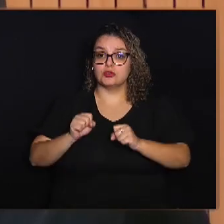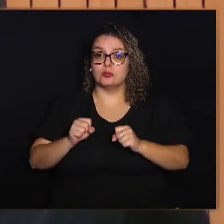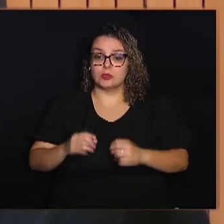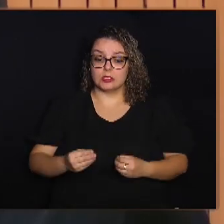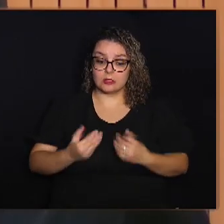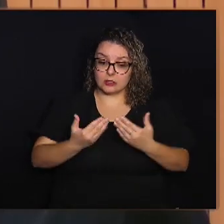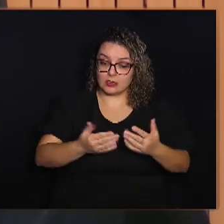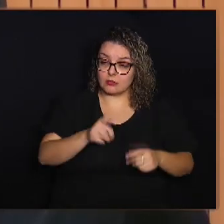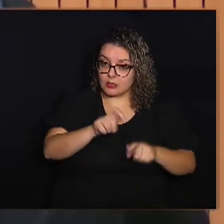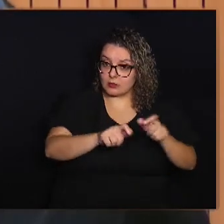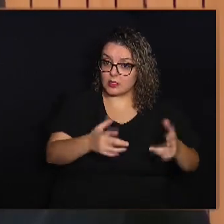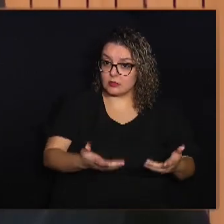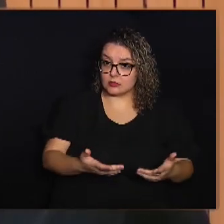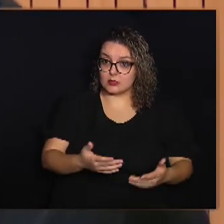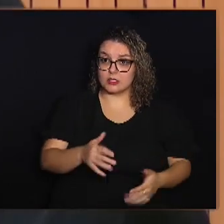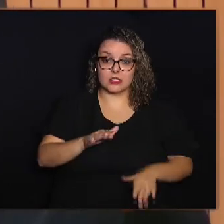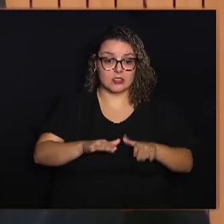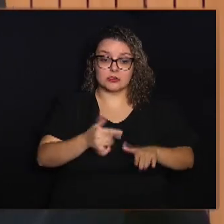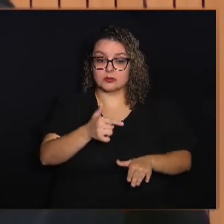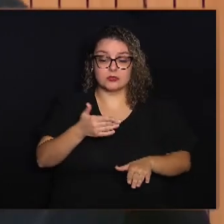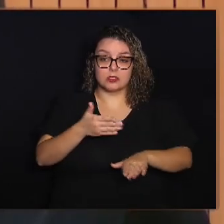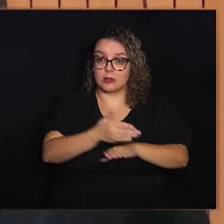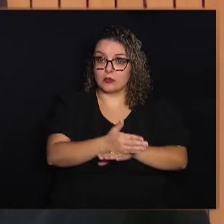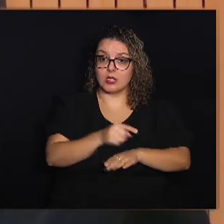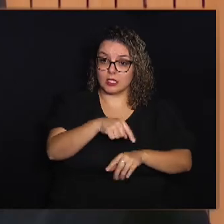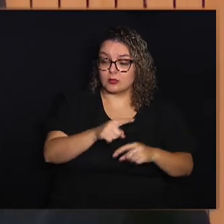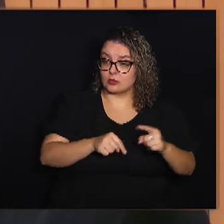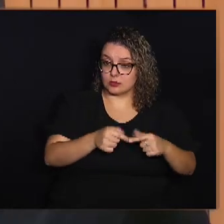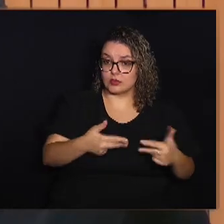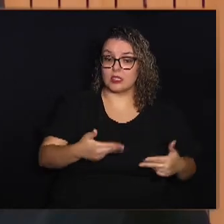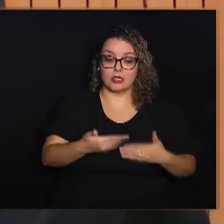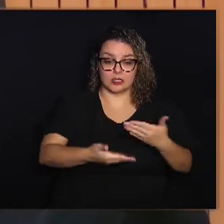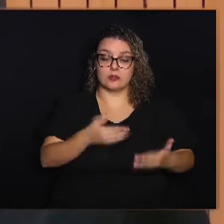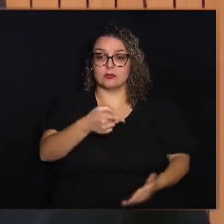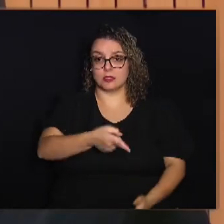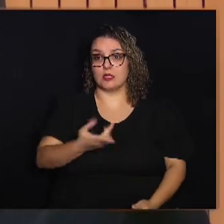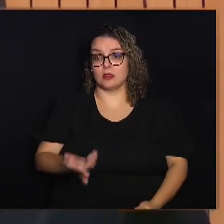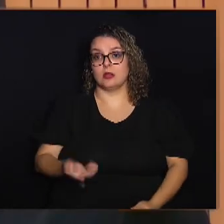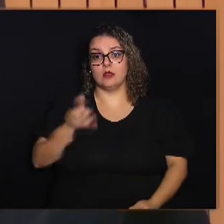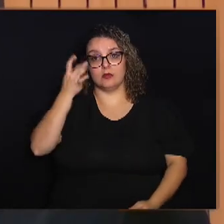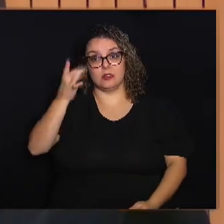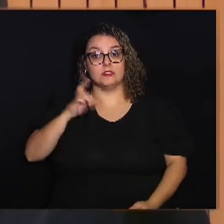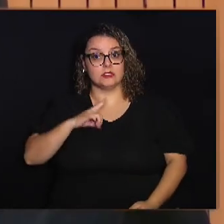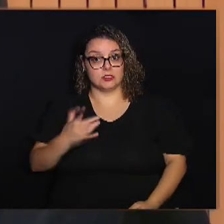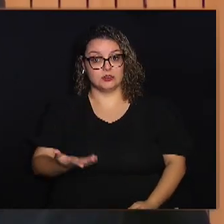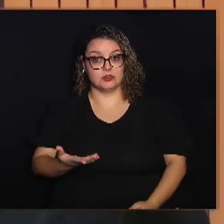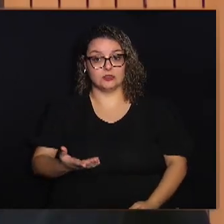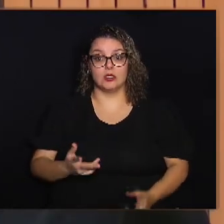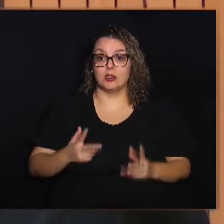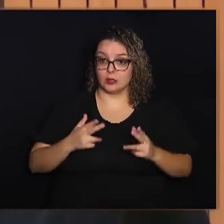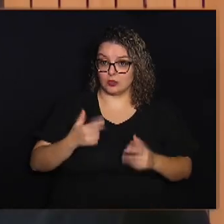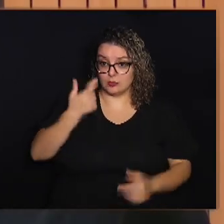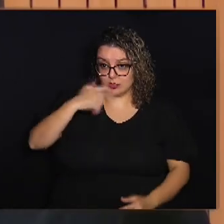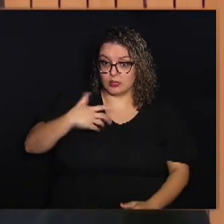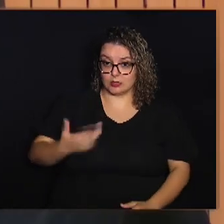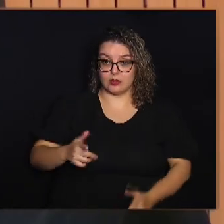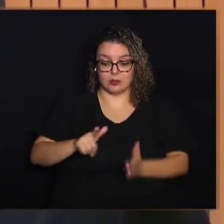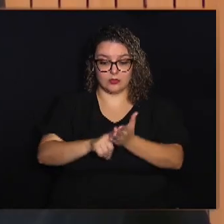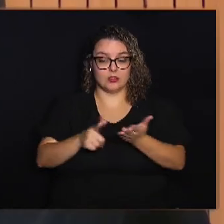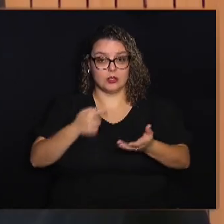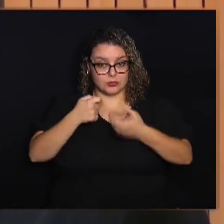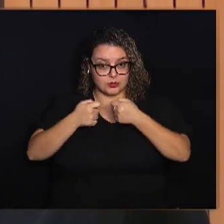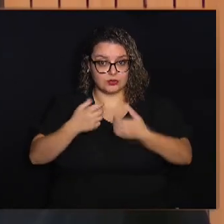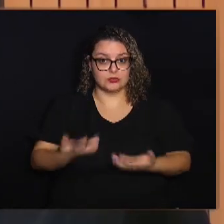até aquela pessoa que talvez não teria acesso àquele produto, àquele serviço, a facilidade de tê-lo. E no caso, eu sou jornalista.